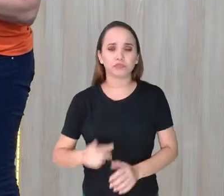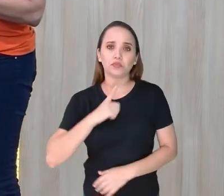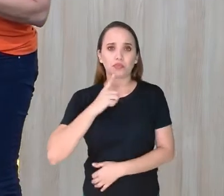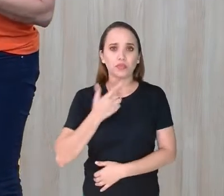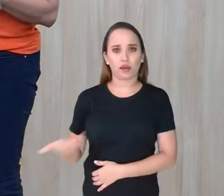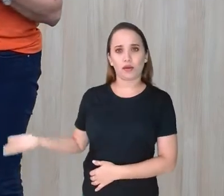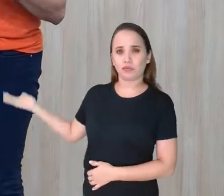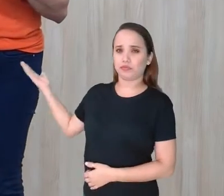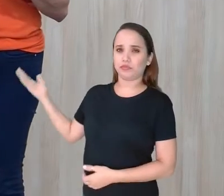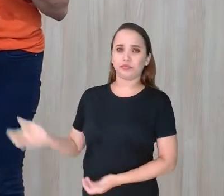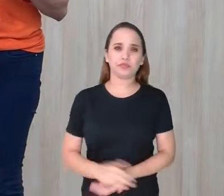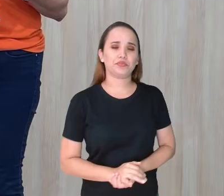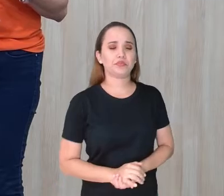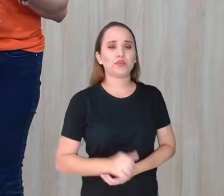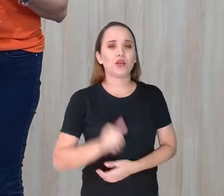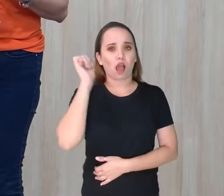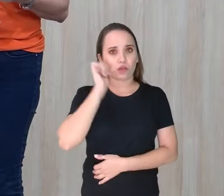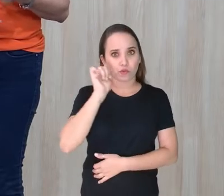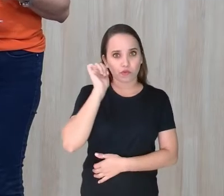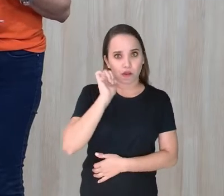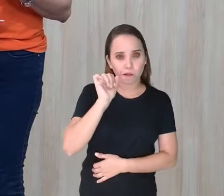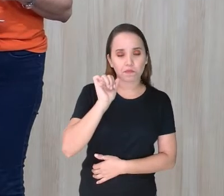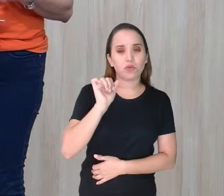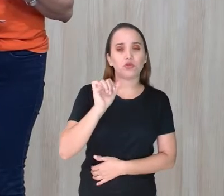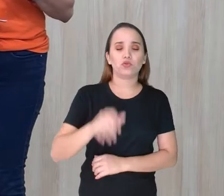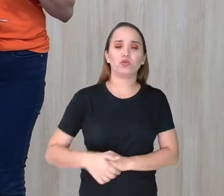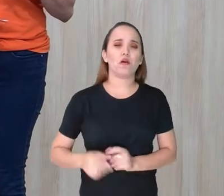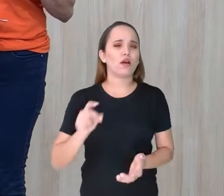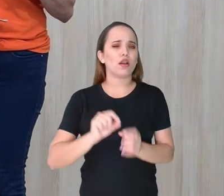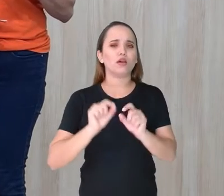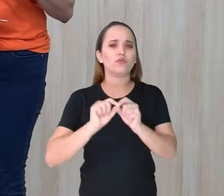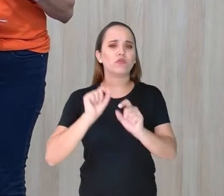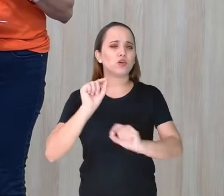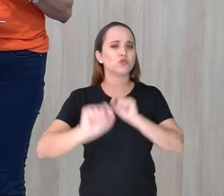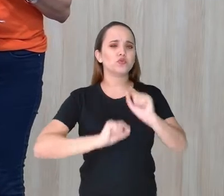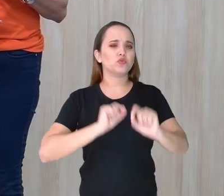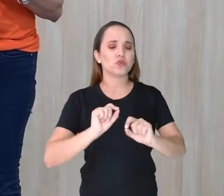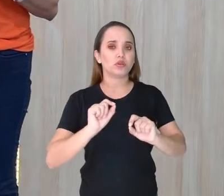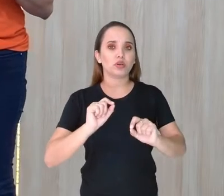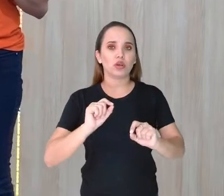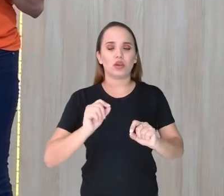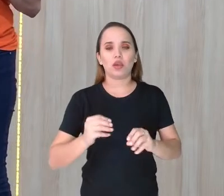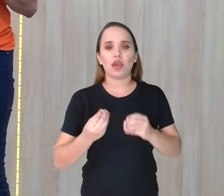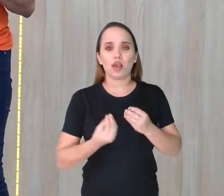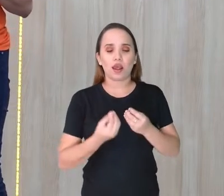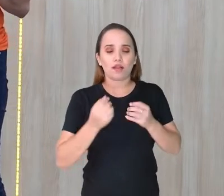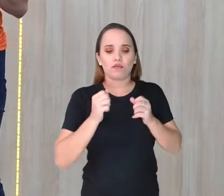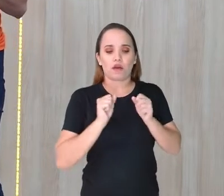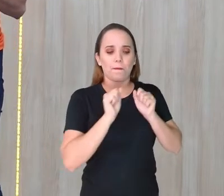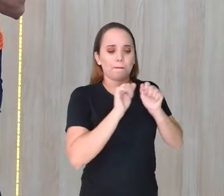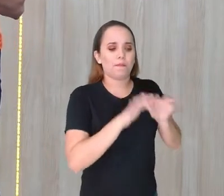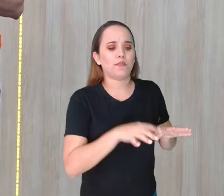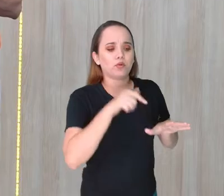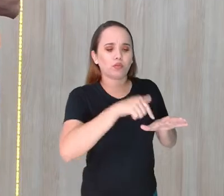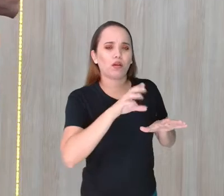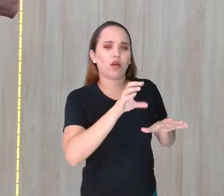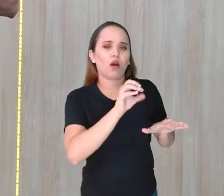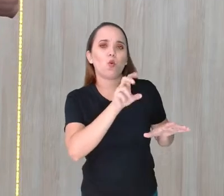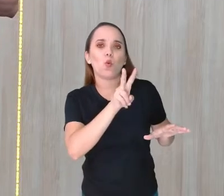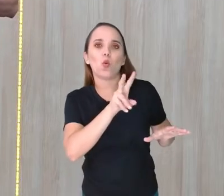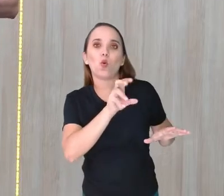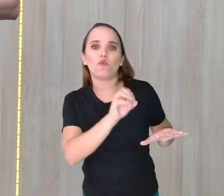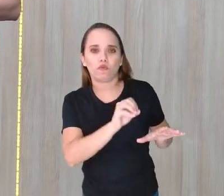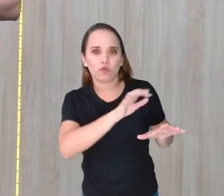tipo de fecundação, as fêmeas. O que é que elas fazem? Elas depositam, não é? Depositam óvulos no